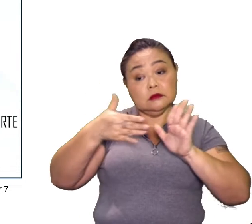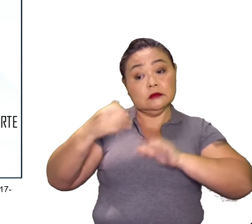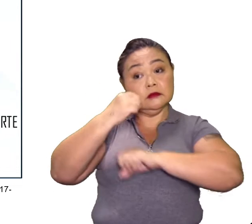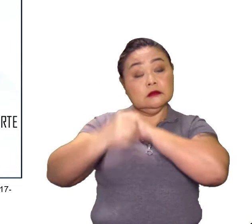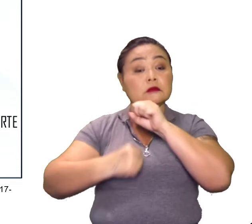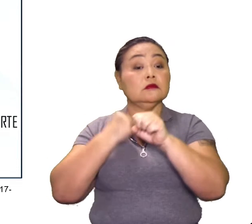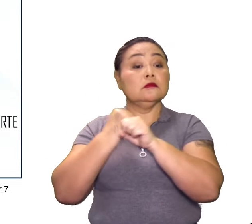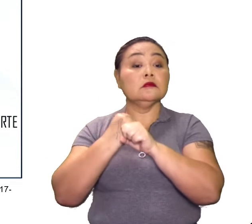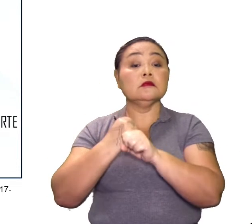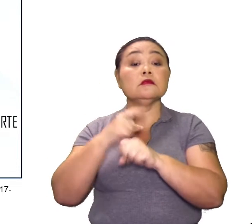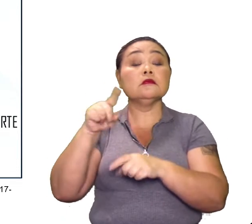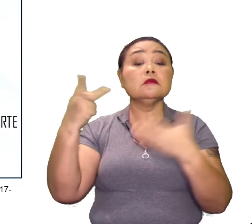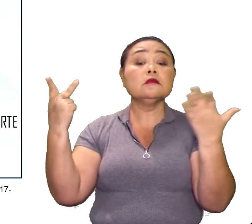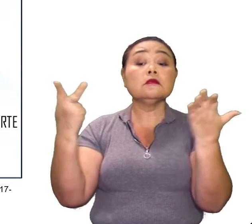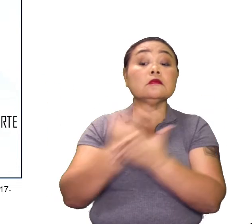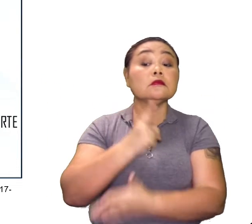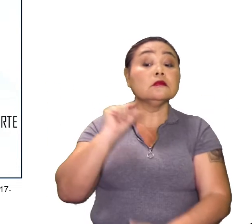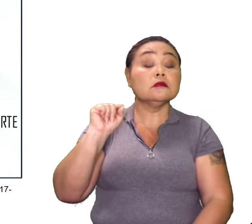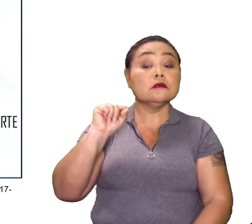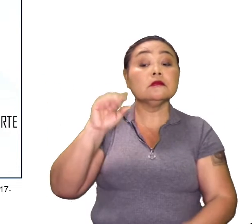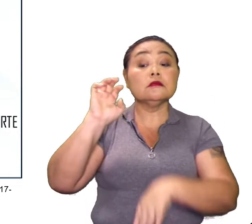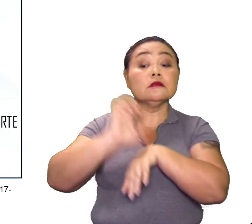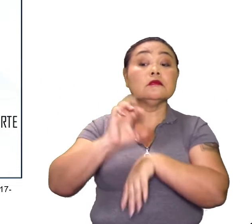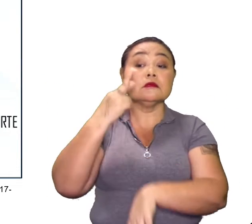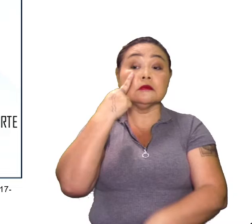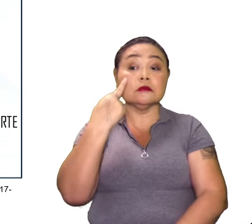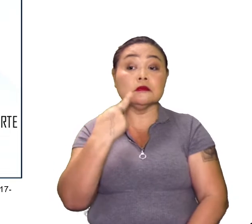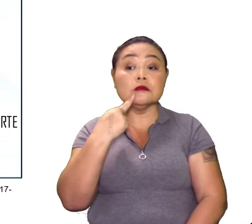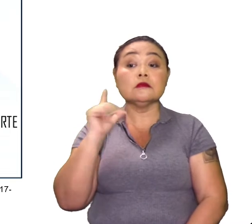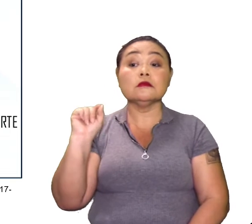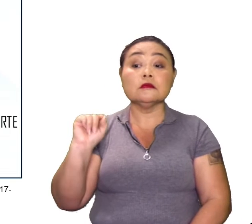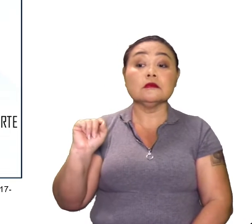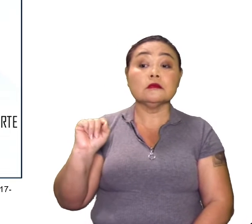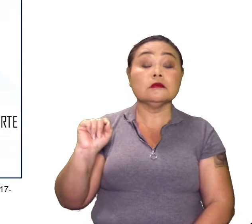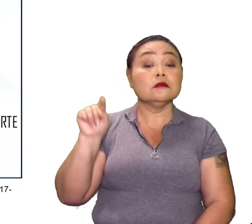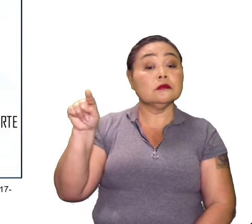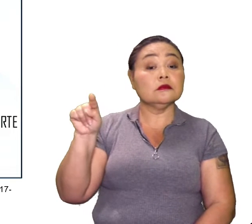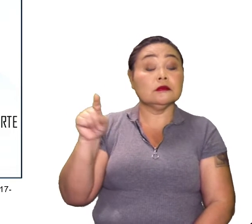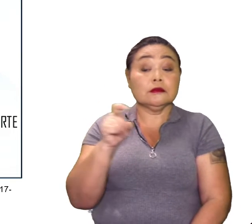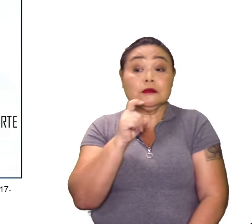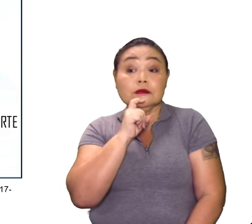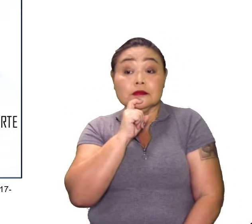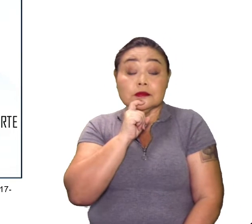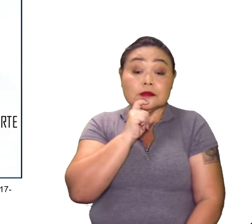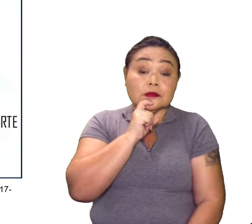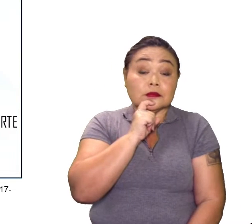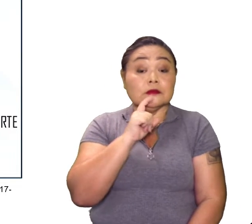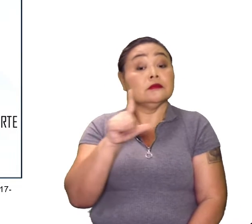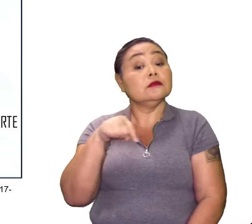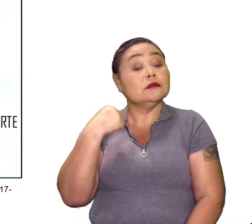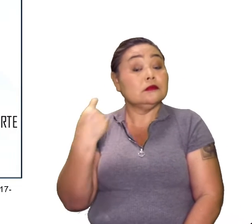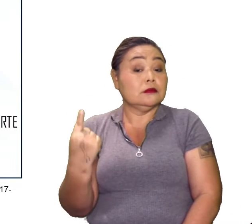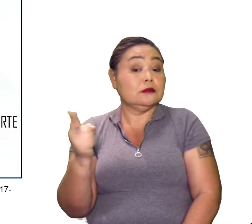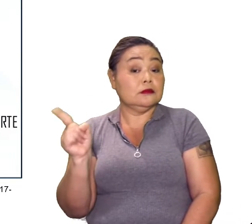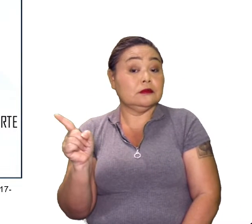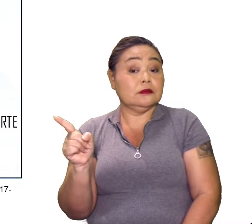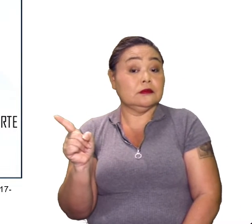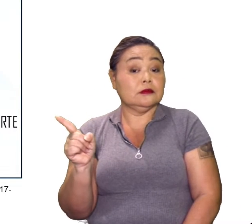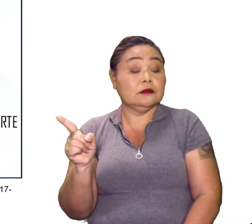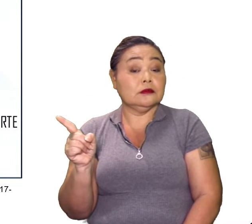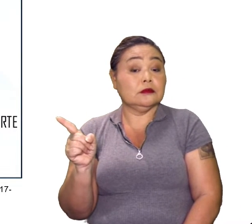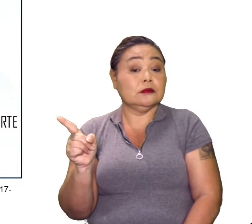do ano, o que vai acontecer no estado de Rondônia, professor? Que eu sinto um friozinho. Nós chamamos